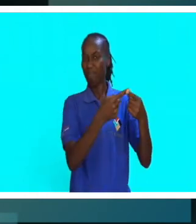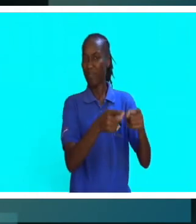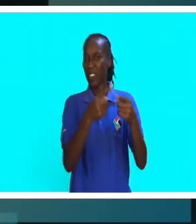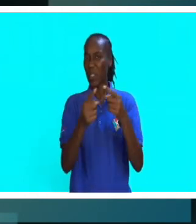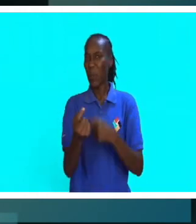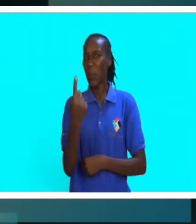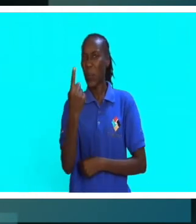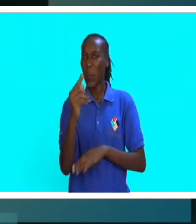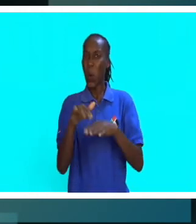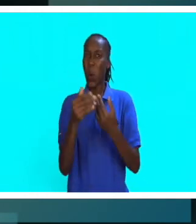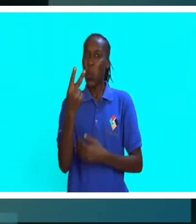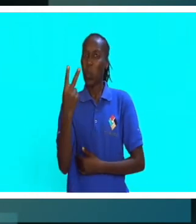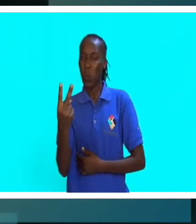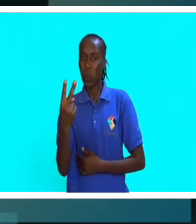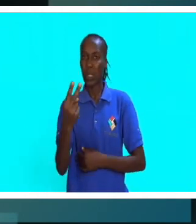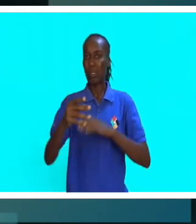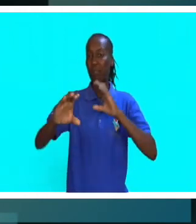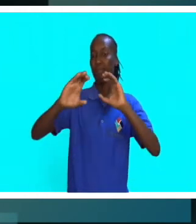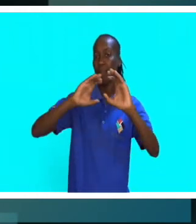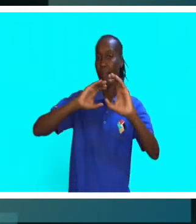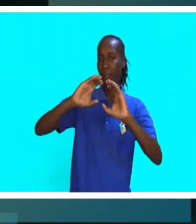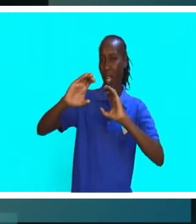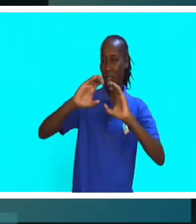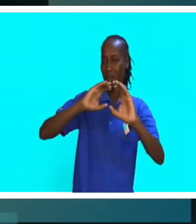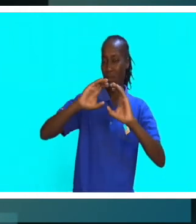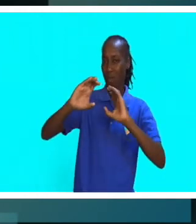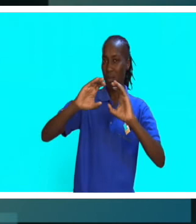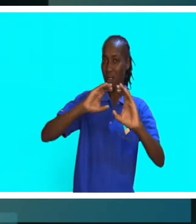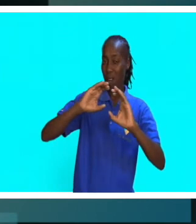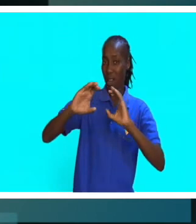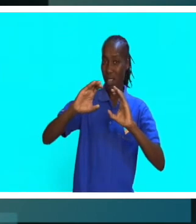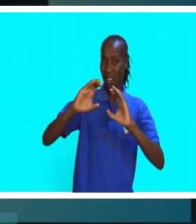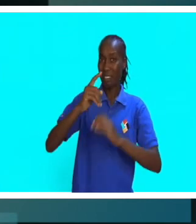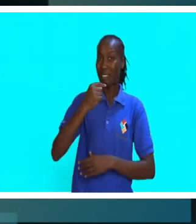não é? Existe um e aquele, um ou dois, que para se comunicarem